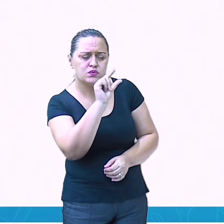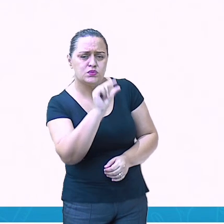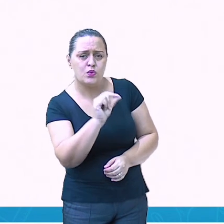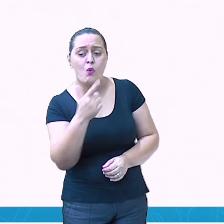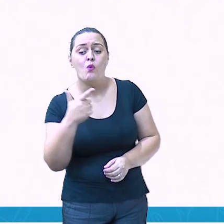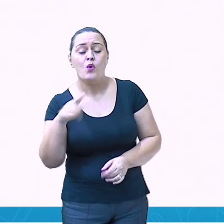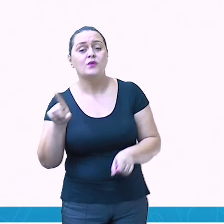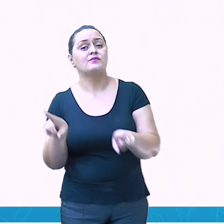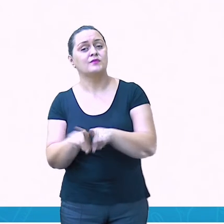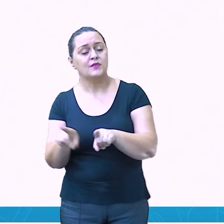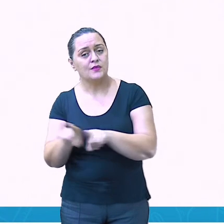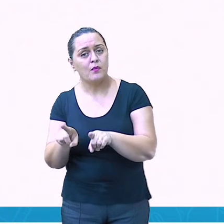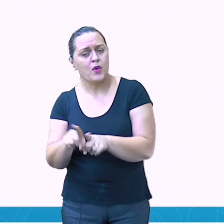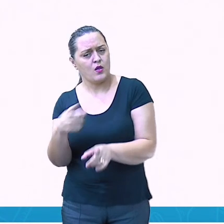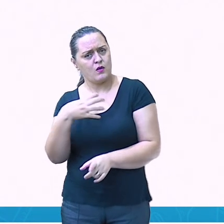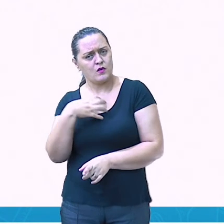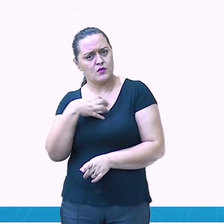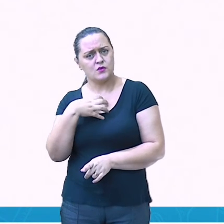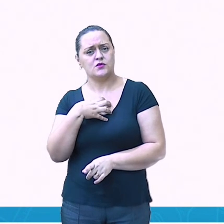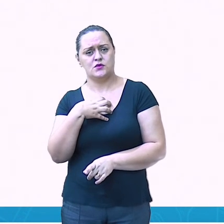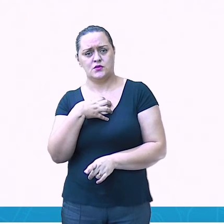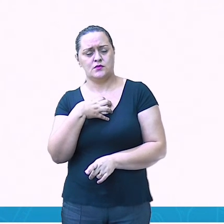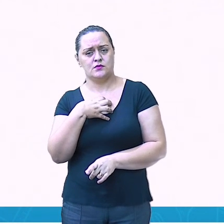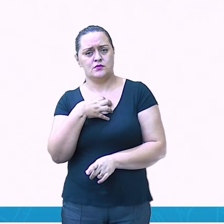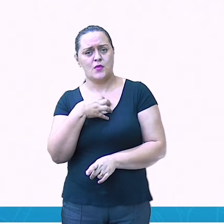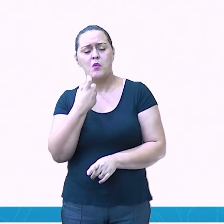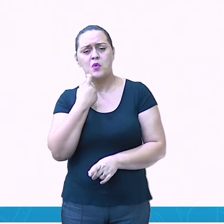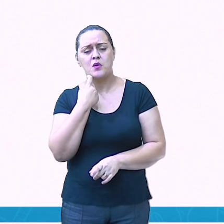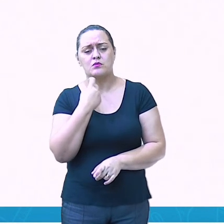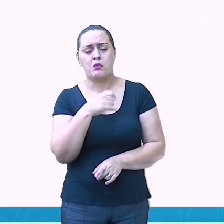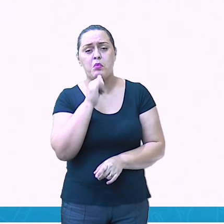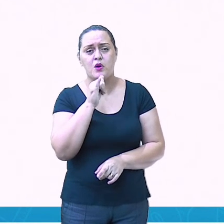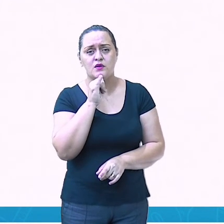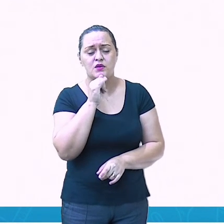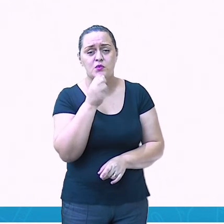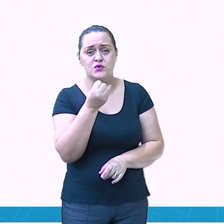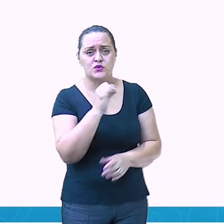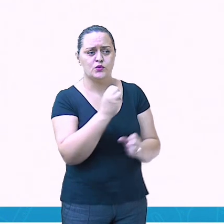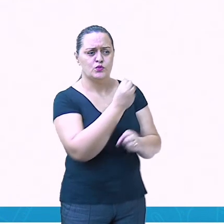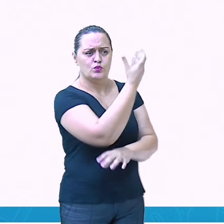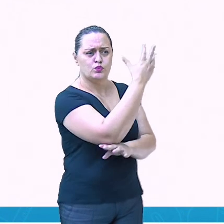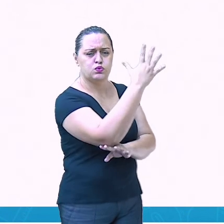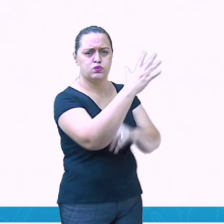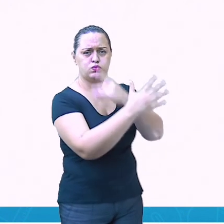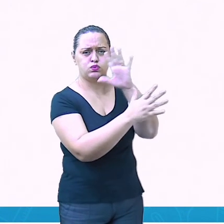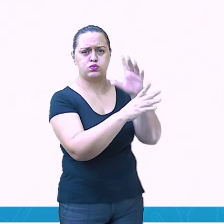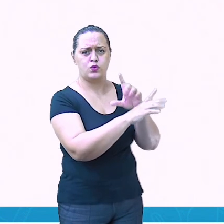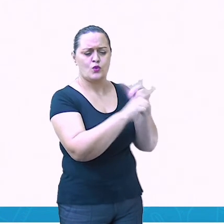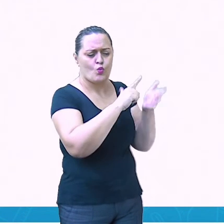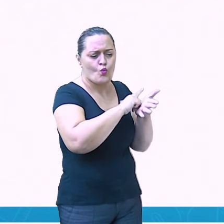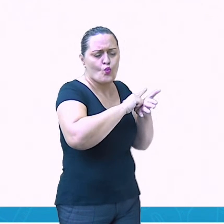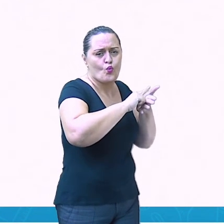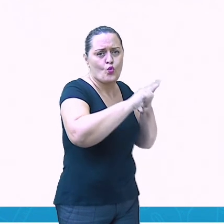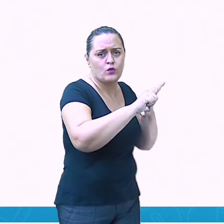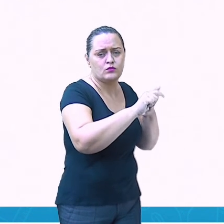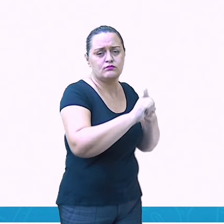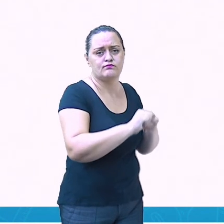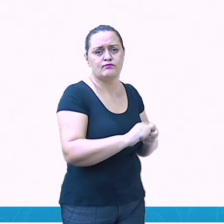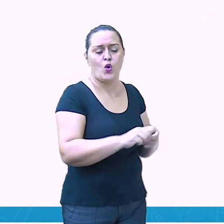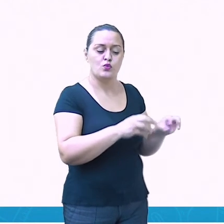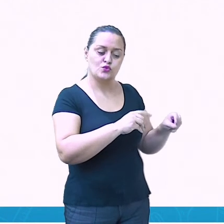tirando a probabilidade de que uma espécie consiga sobreviver naquele meio e eu vou causar a